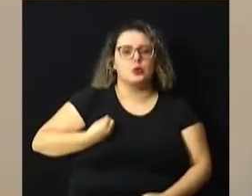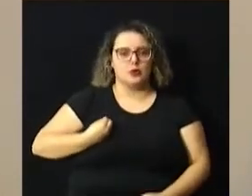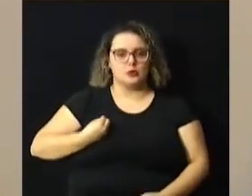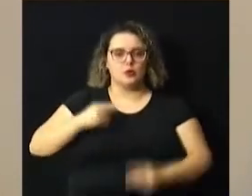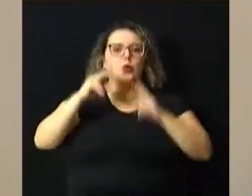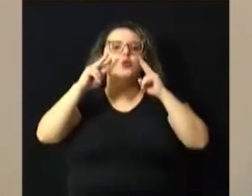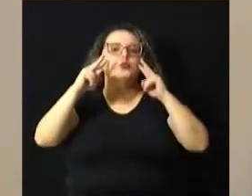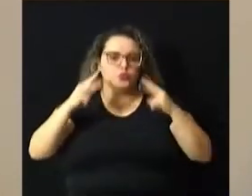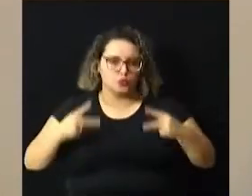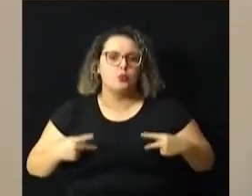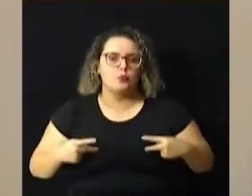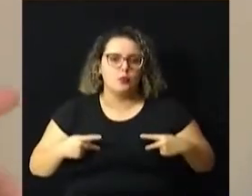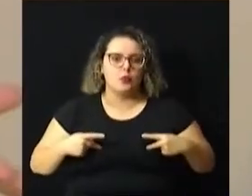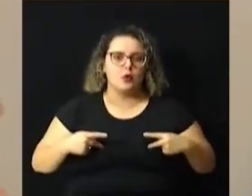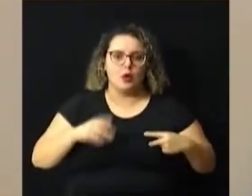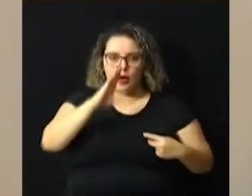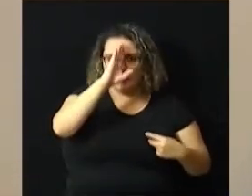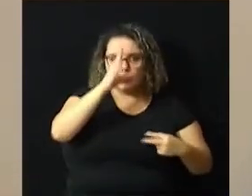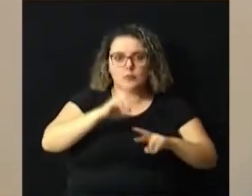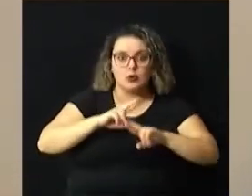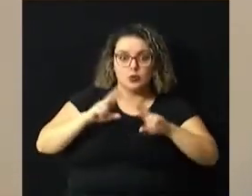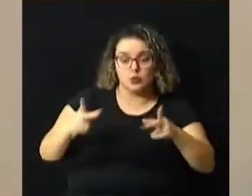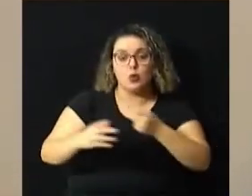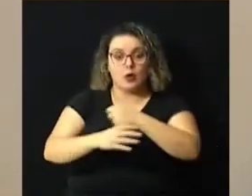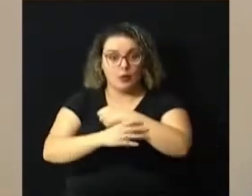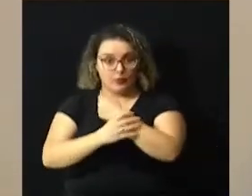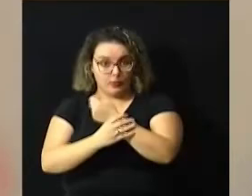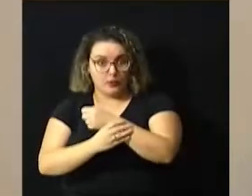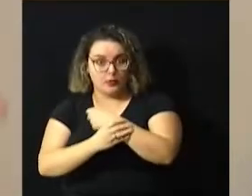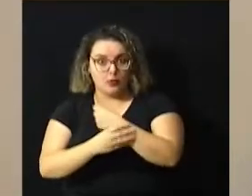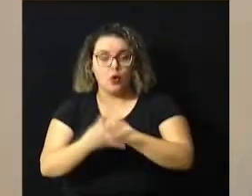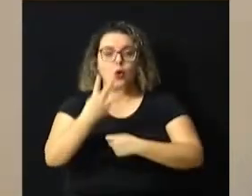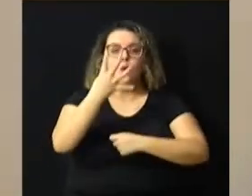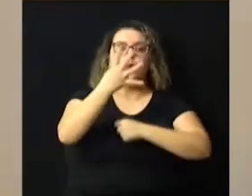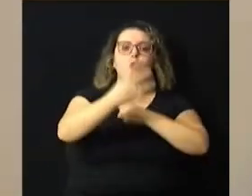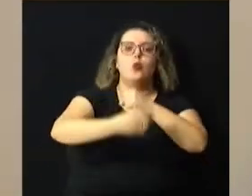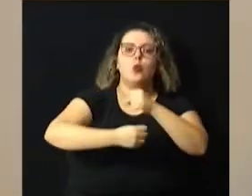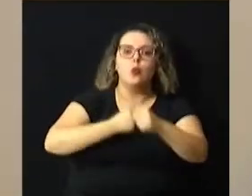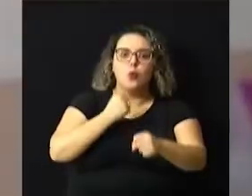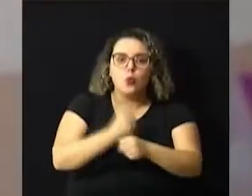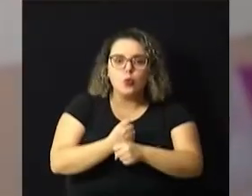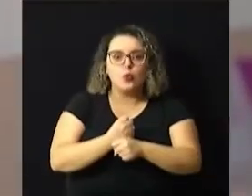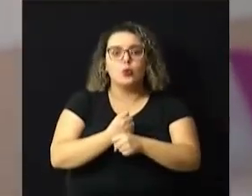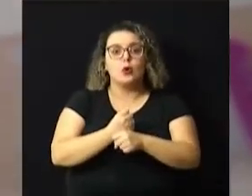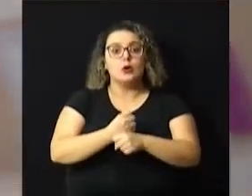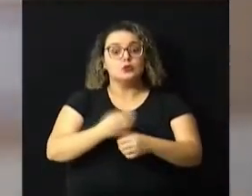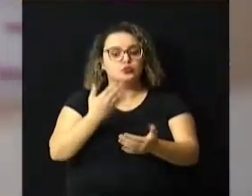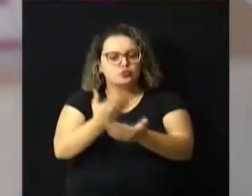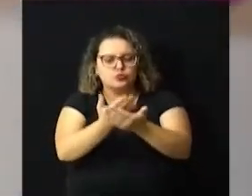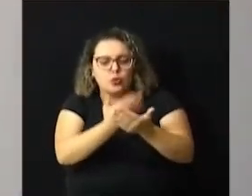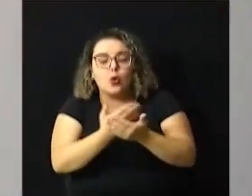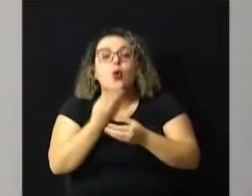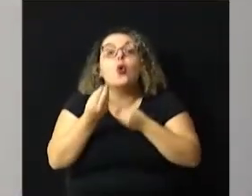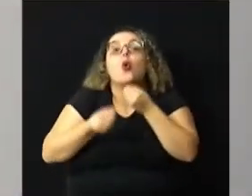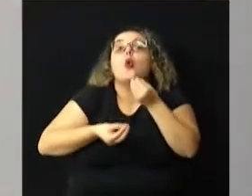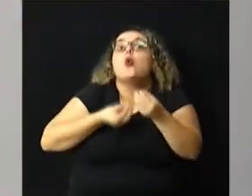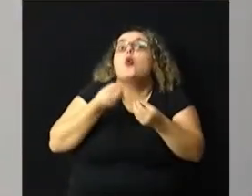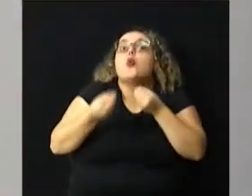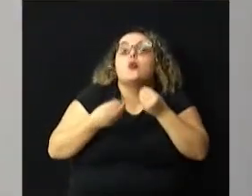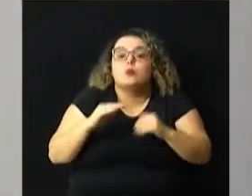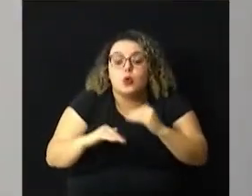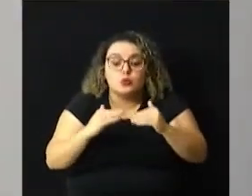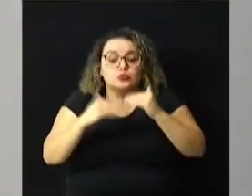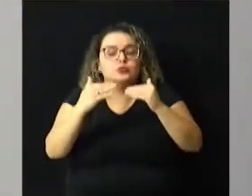porque essa é a principal diferença com a fisioterapia. Então, assim, a gente passa 4 anos estudando a ocupação humana, como que é o desenvolver